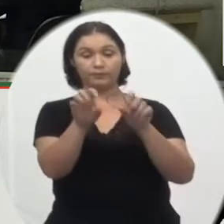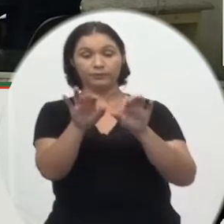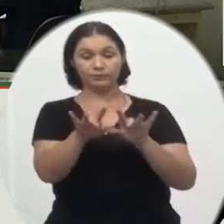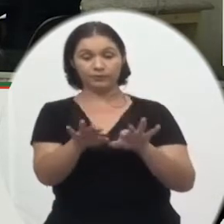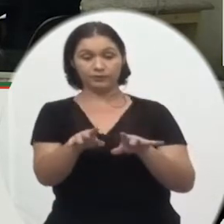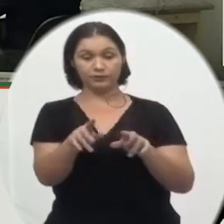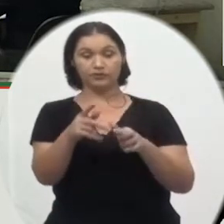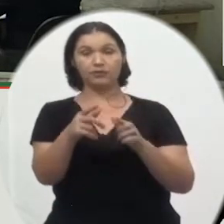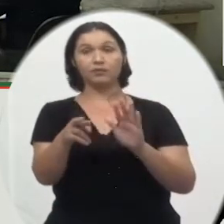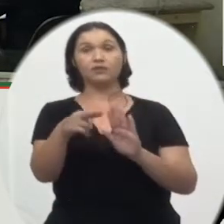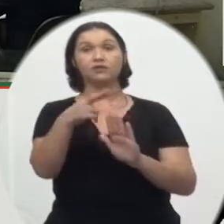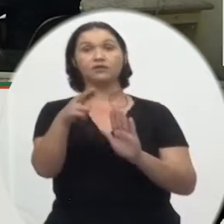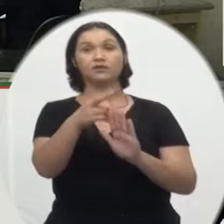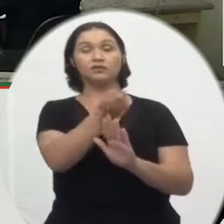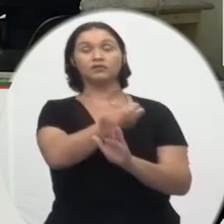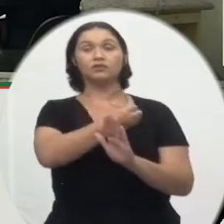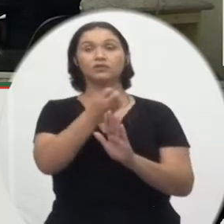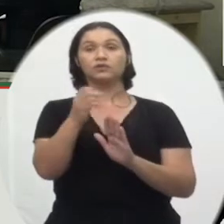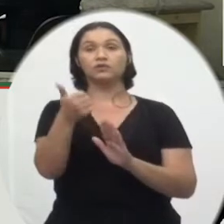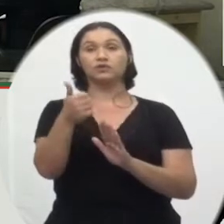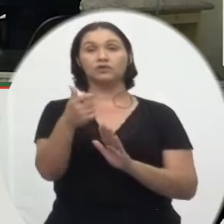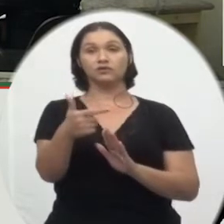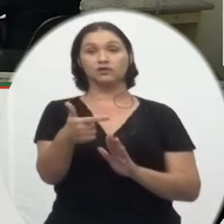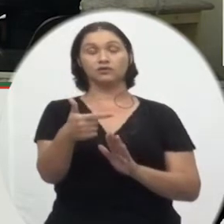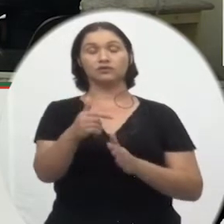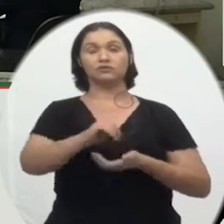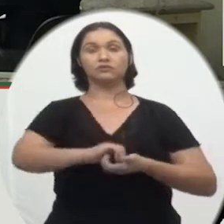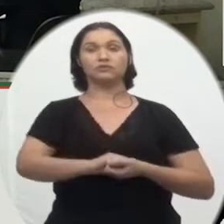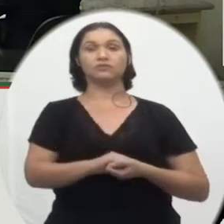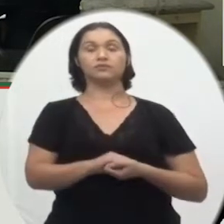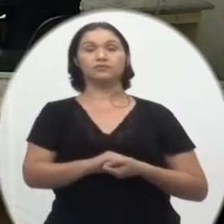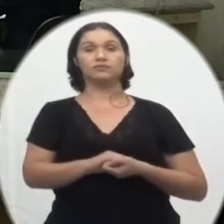resolução 012/19.